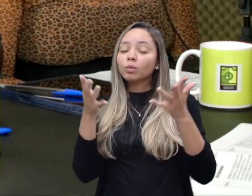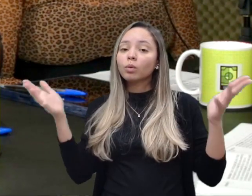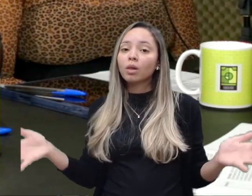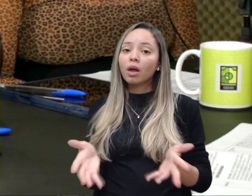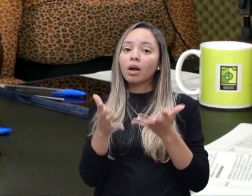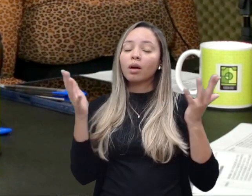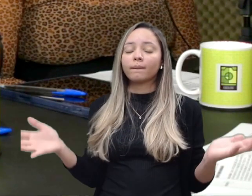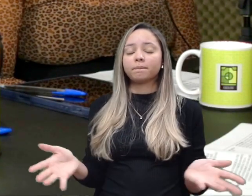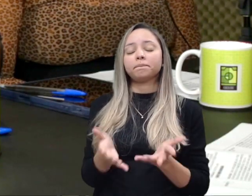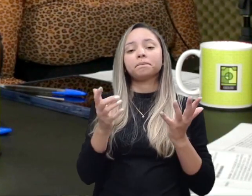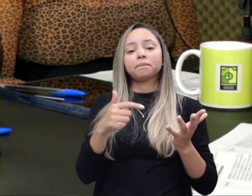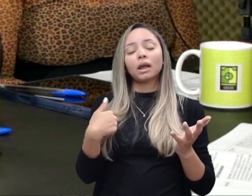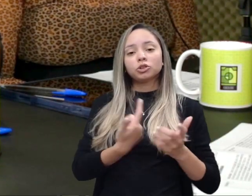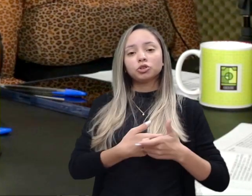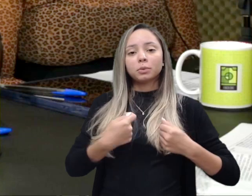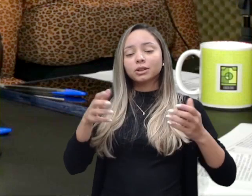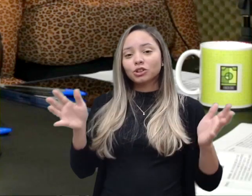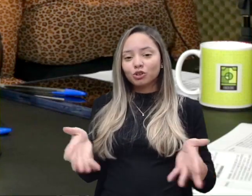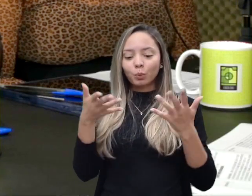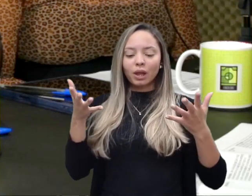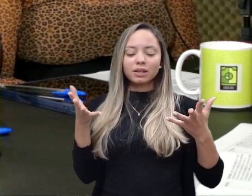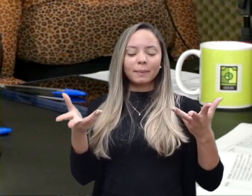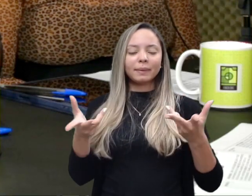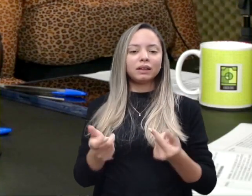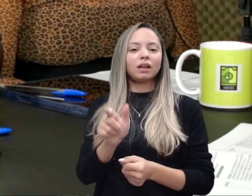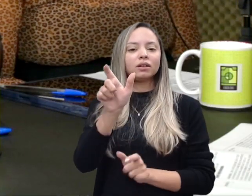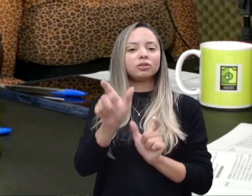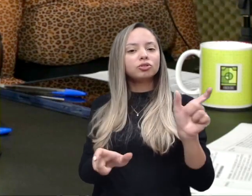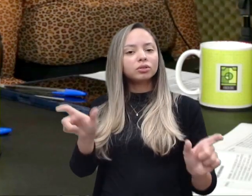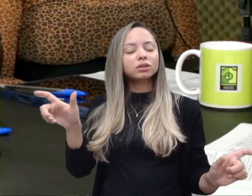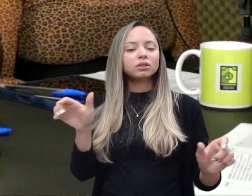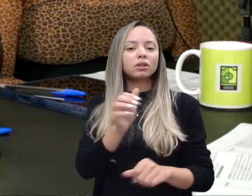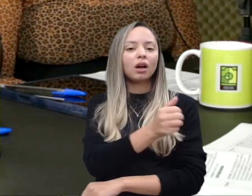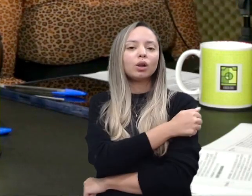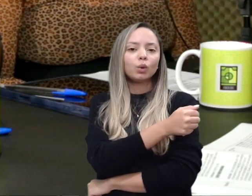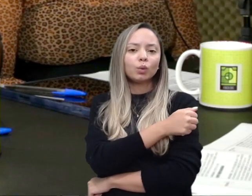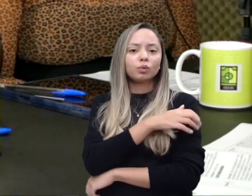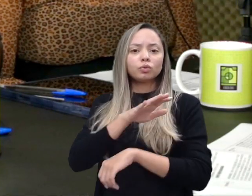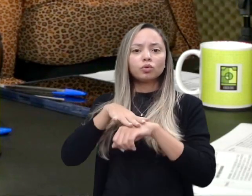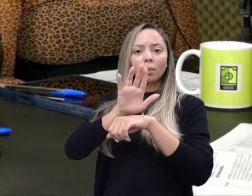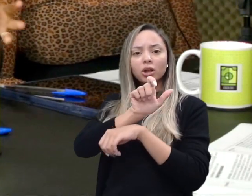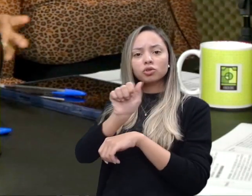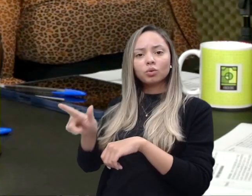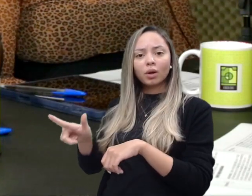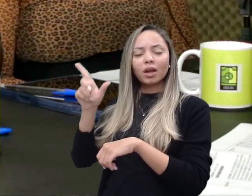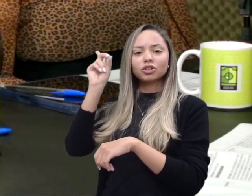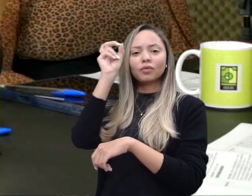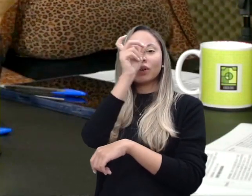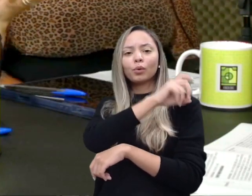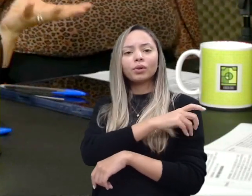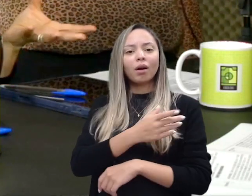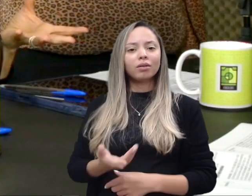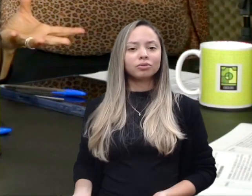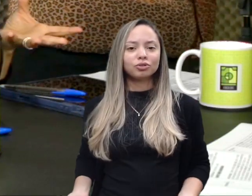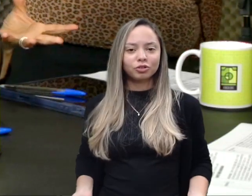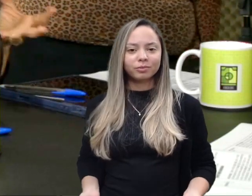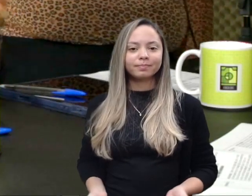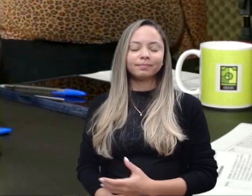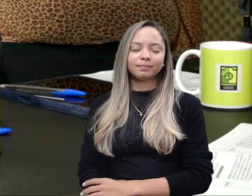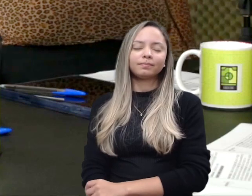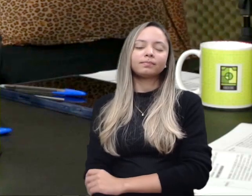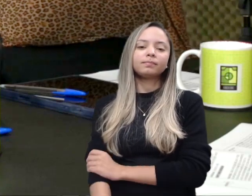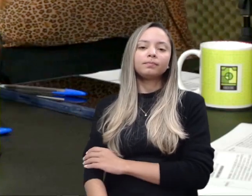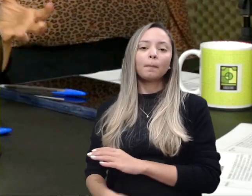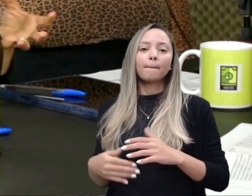gente precisa estimular as habilidades do aluno mais do que as dificuldades. Então, vamos potencializar. Né?